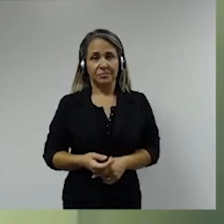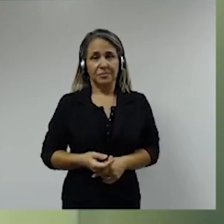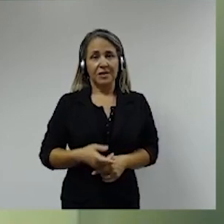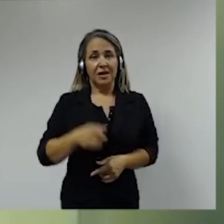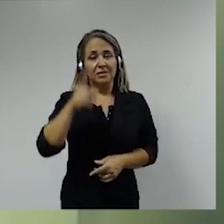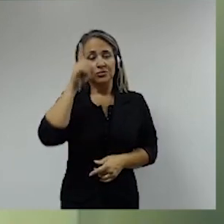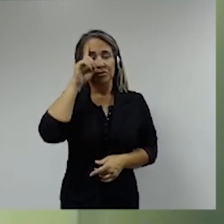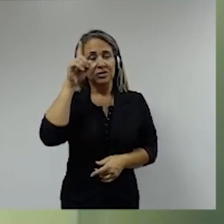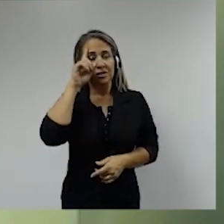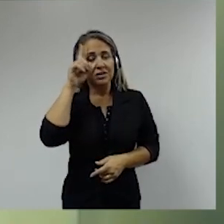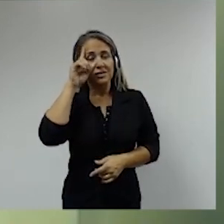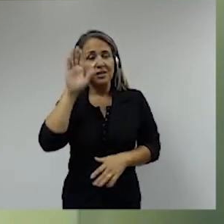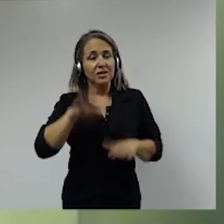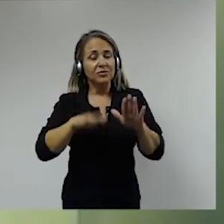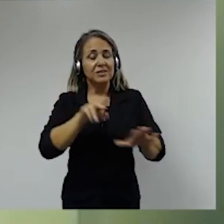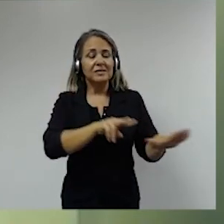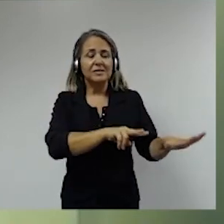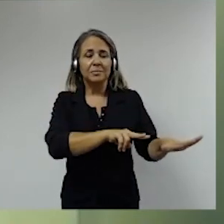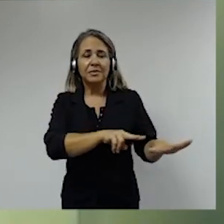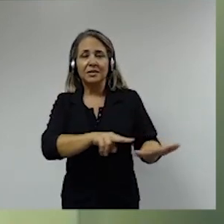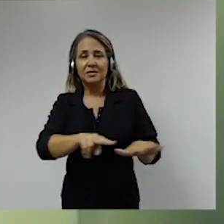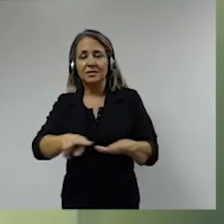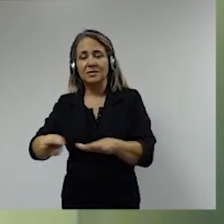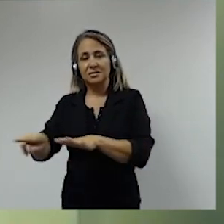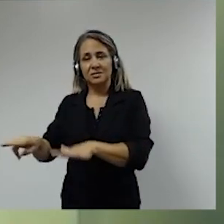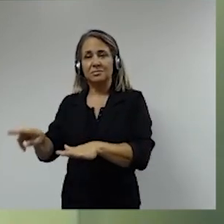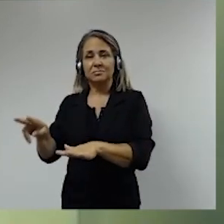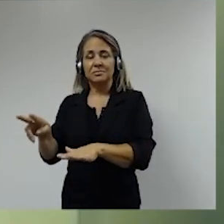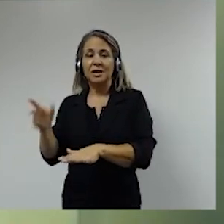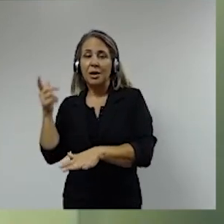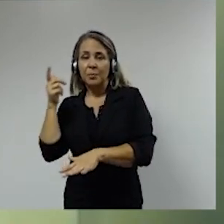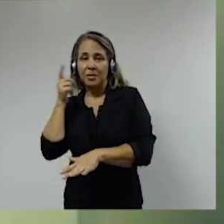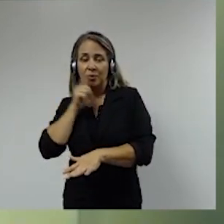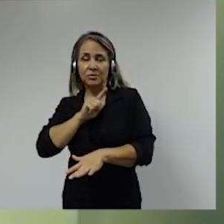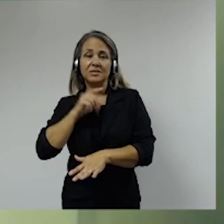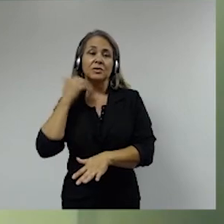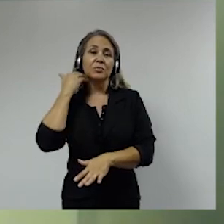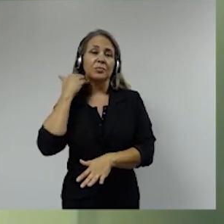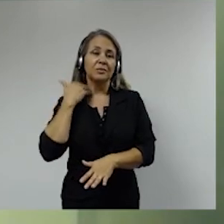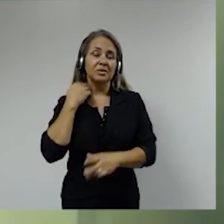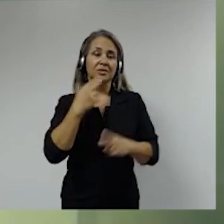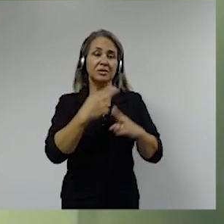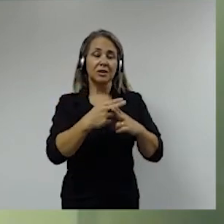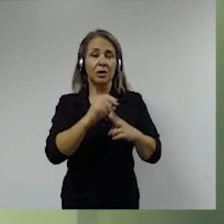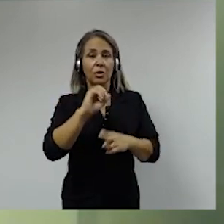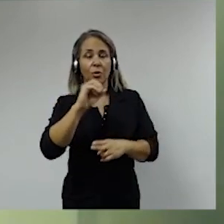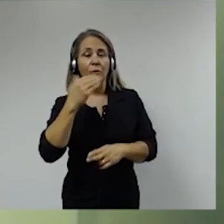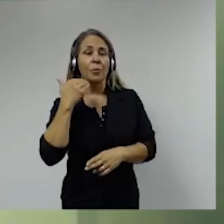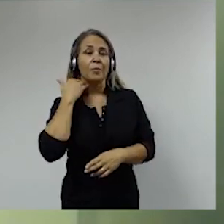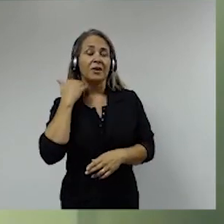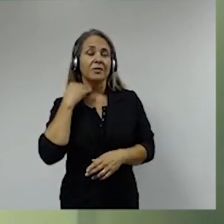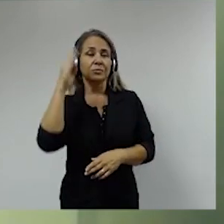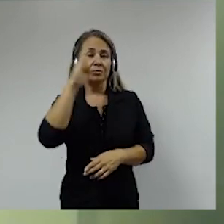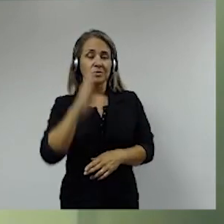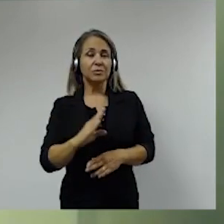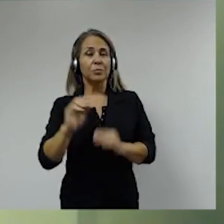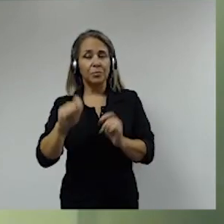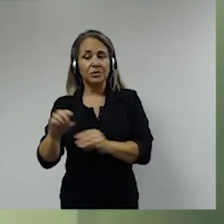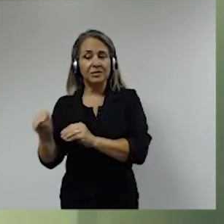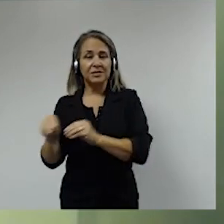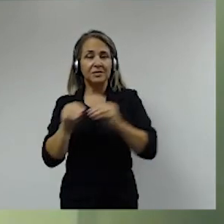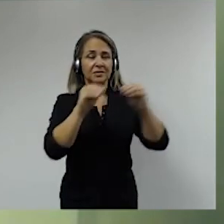Dias, às vezes semanas, para que a Caixa Econômica ou o Banco do Brasil proceda à